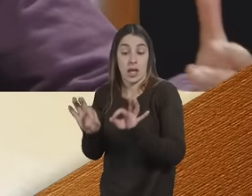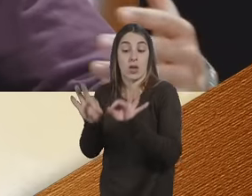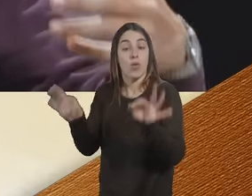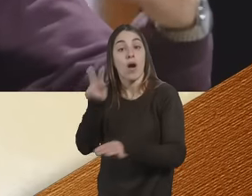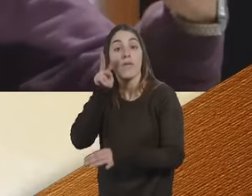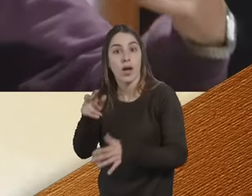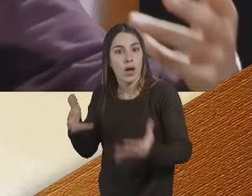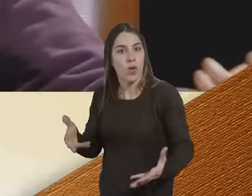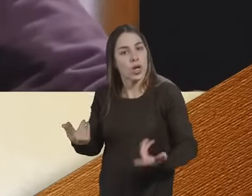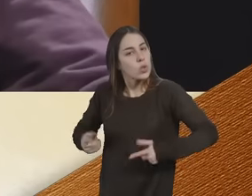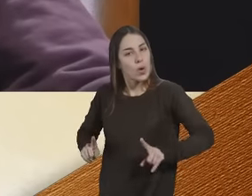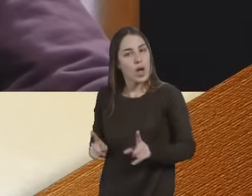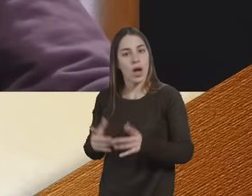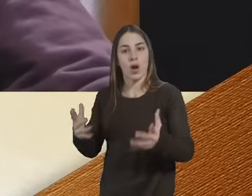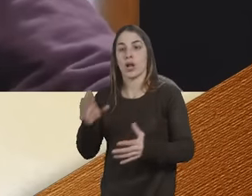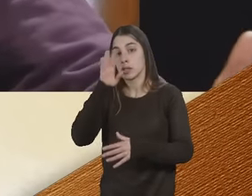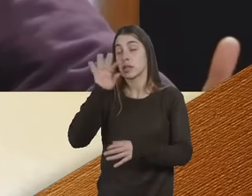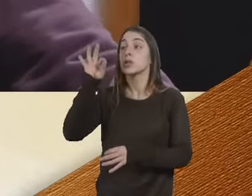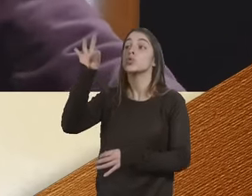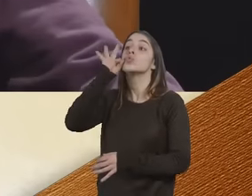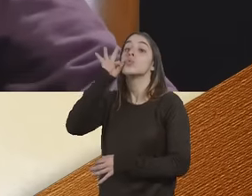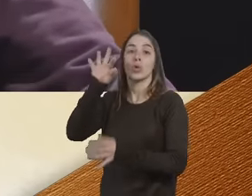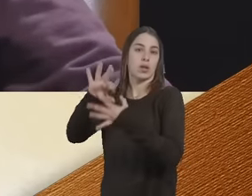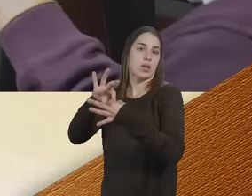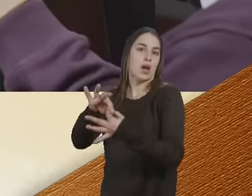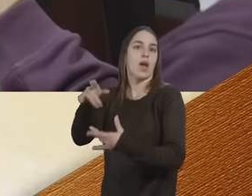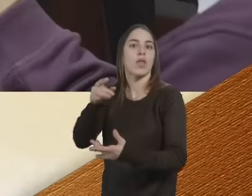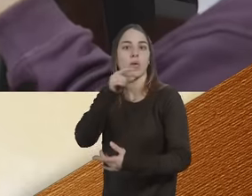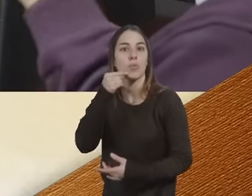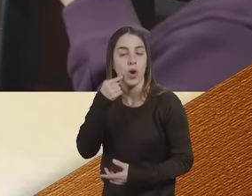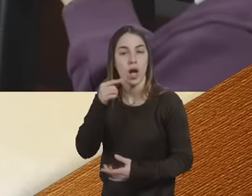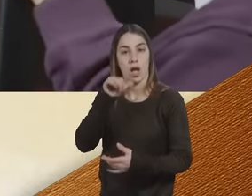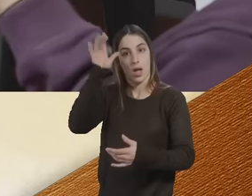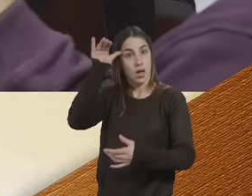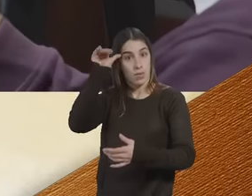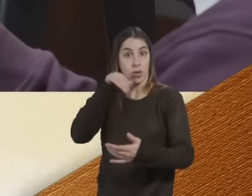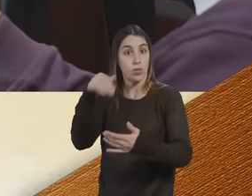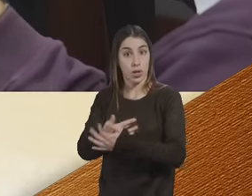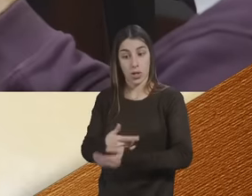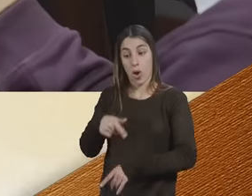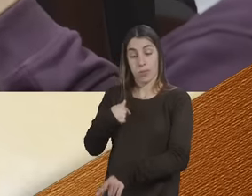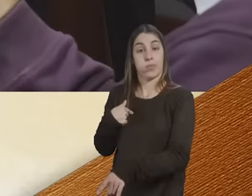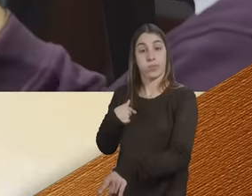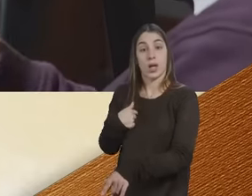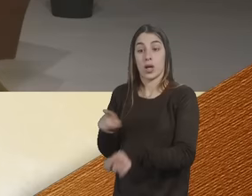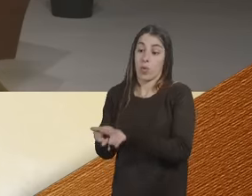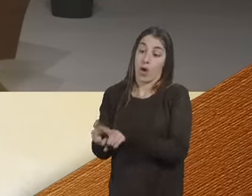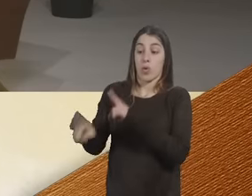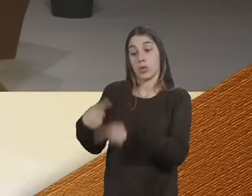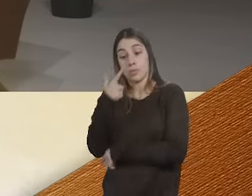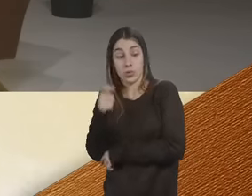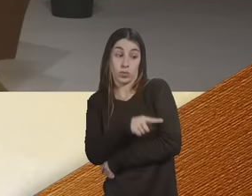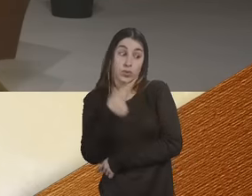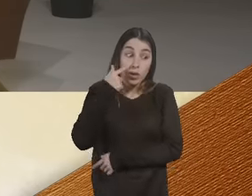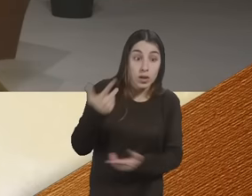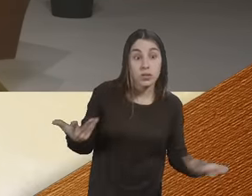animais me aparecessem mortos com churros na boca, eu sabia qual ia ser o culpado. O guilty? percebes? Tu estás a par. Agora, eu acho que o papel